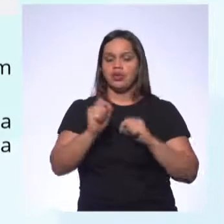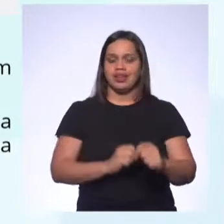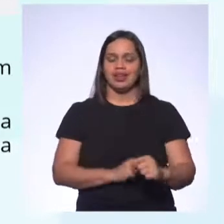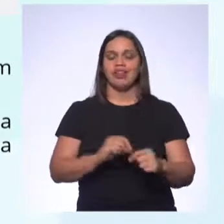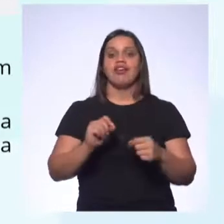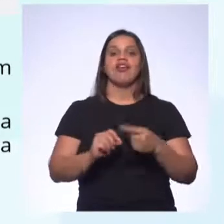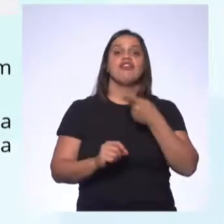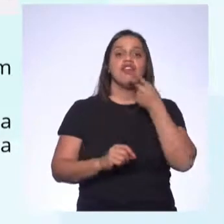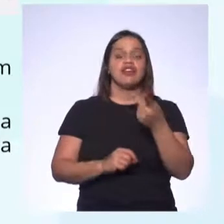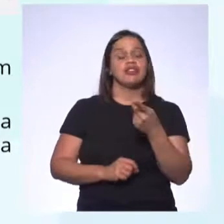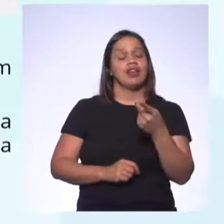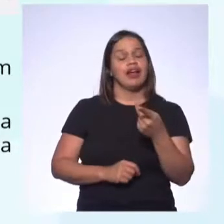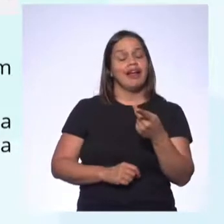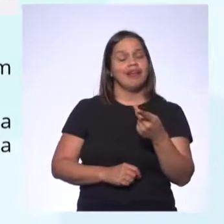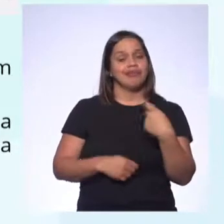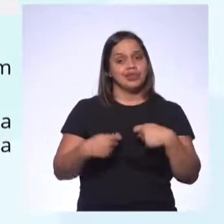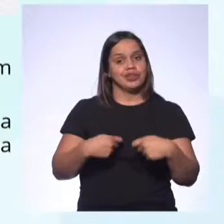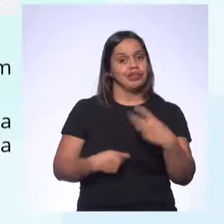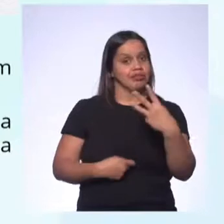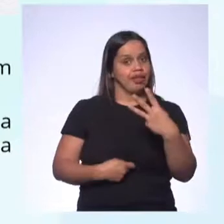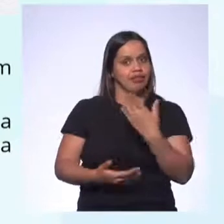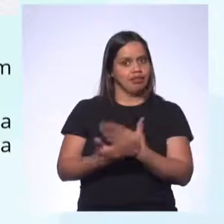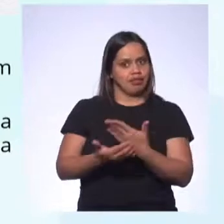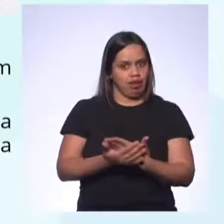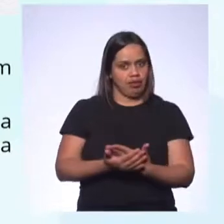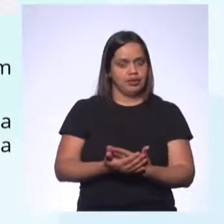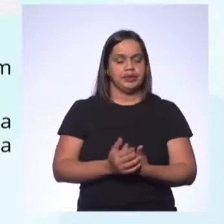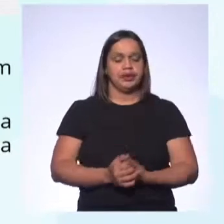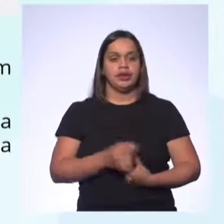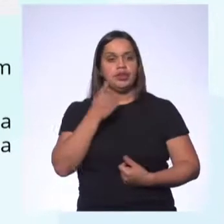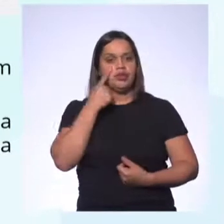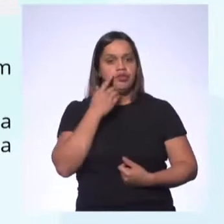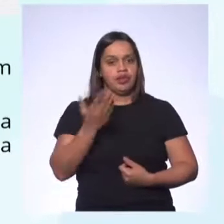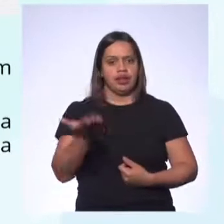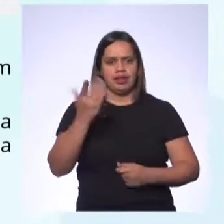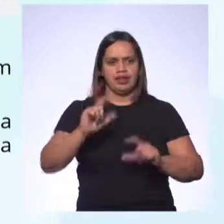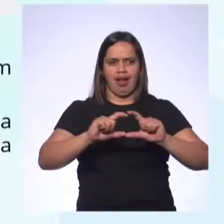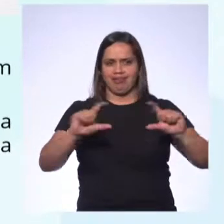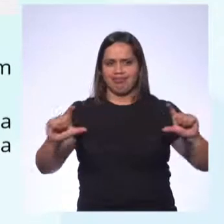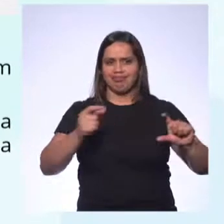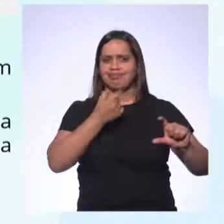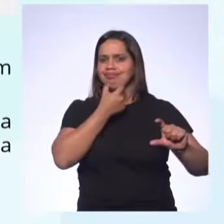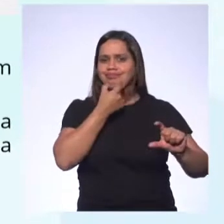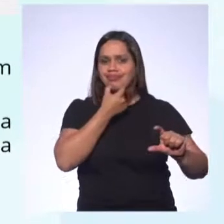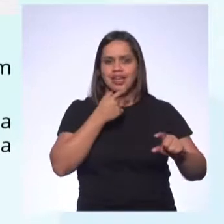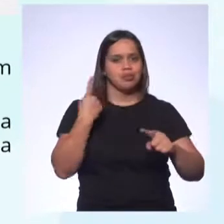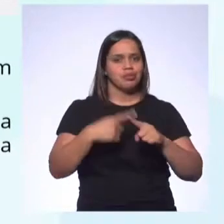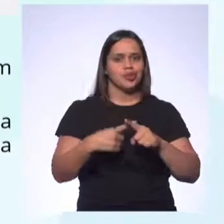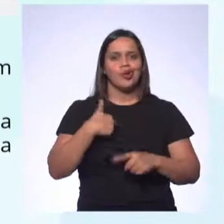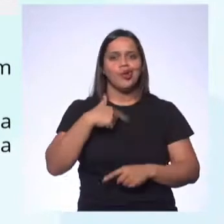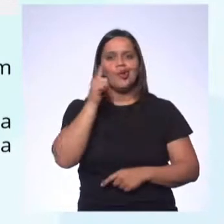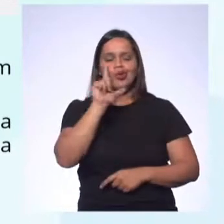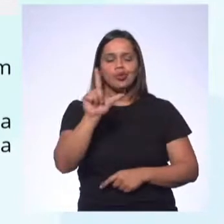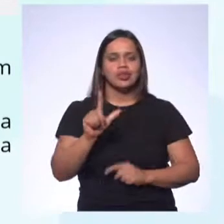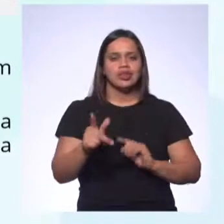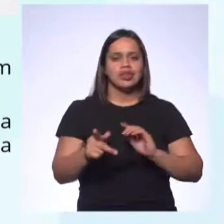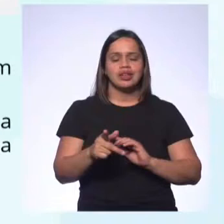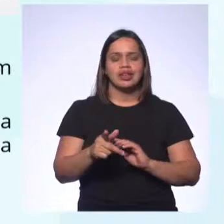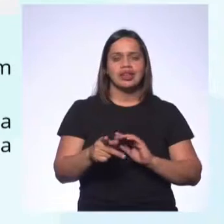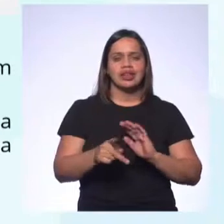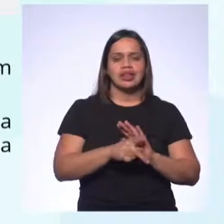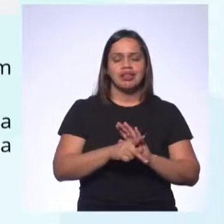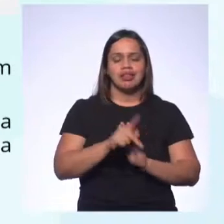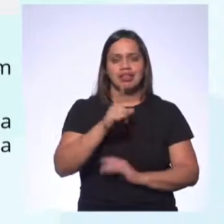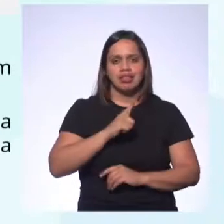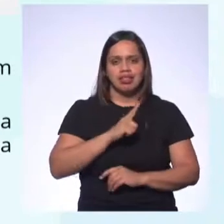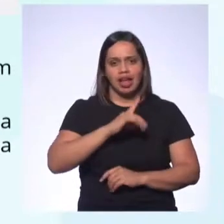aí para falar sobre esse assunto. Aí, na figura está em inglês, porque eu não consegui uma com os direitos